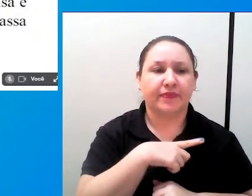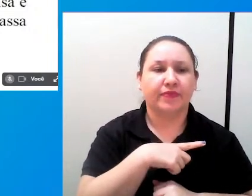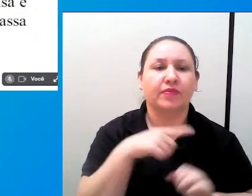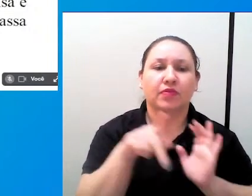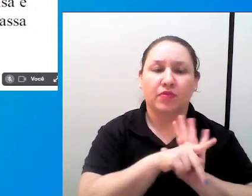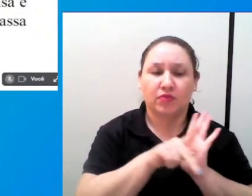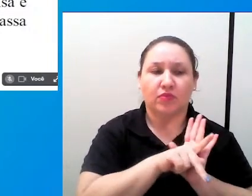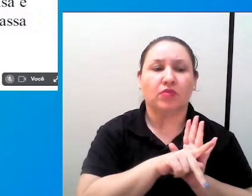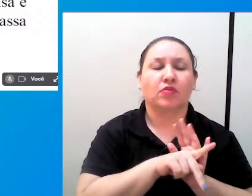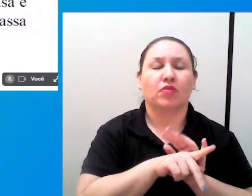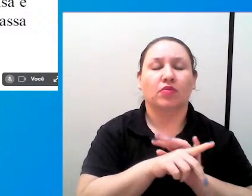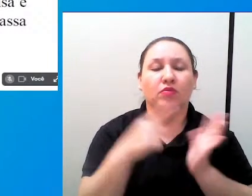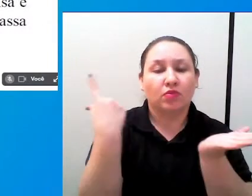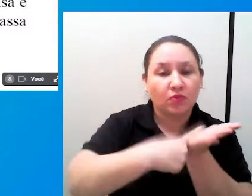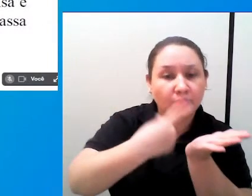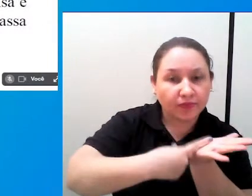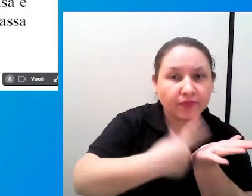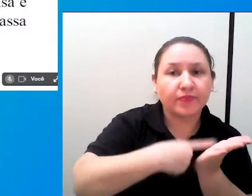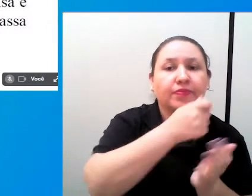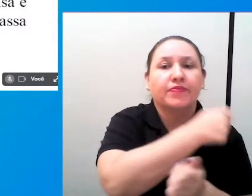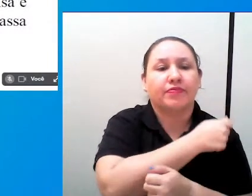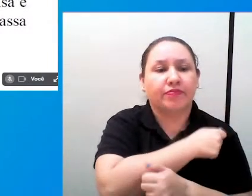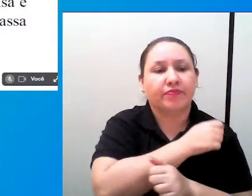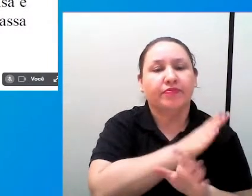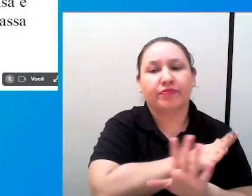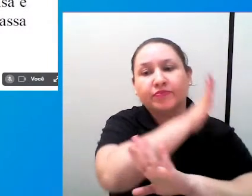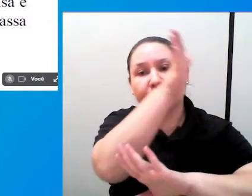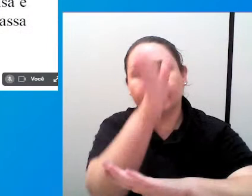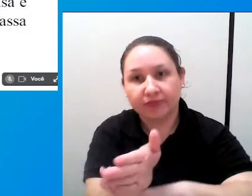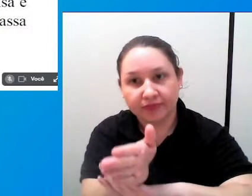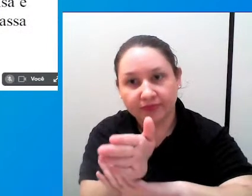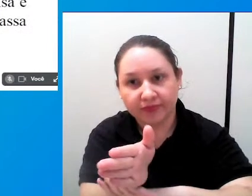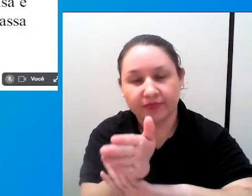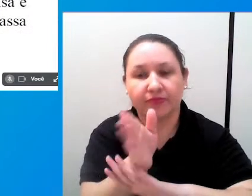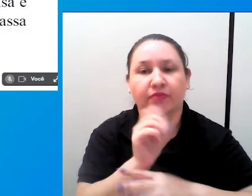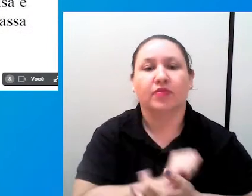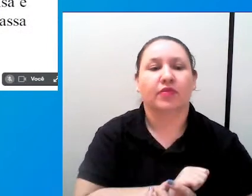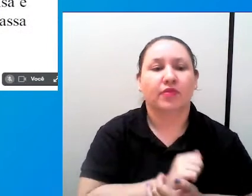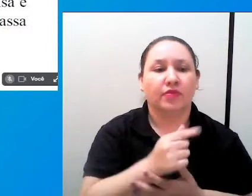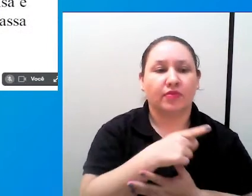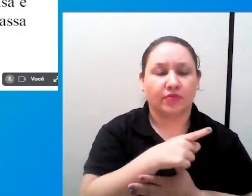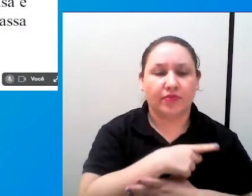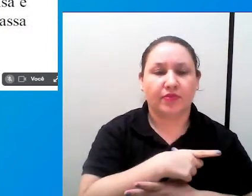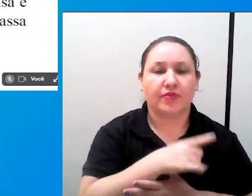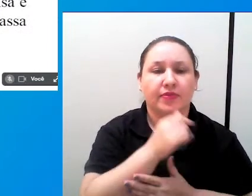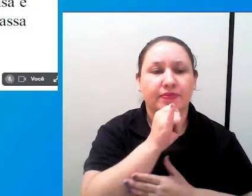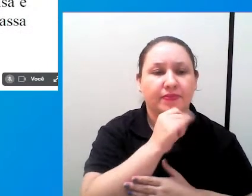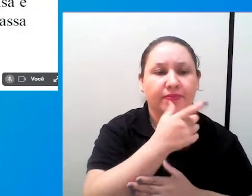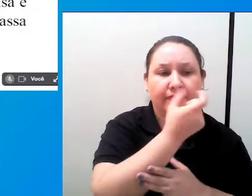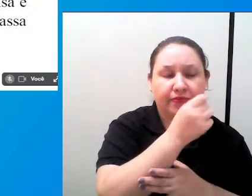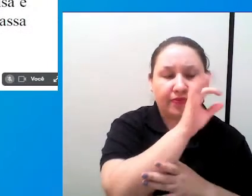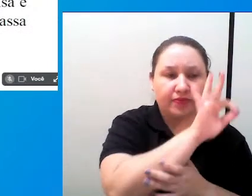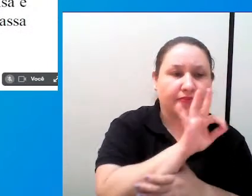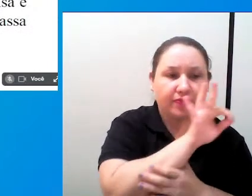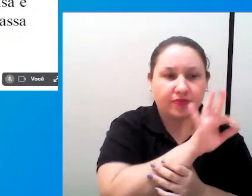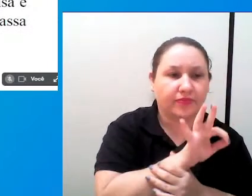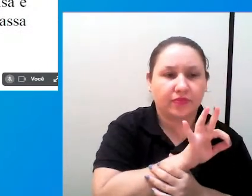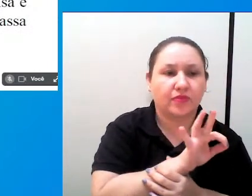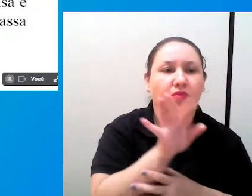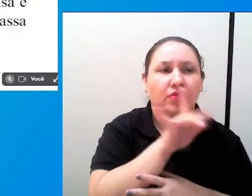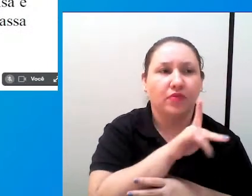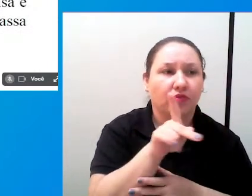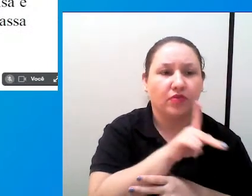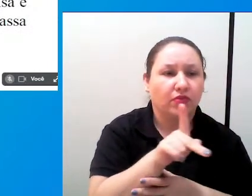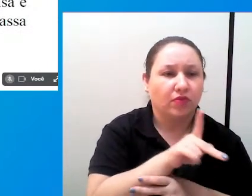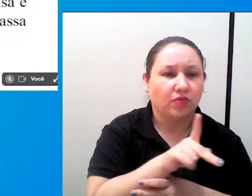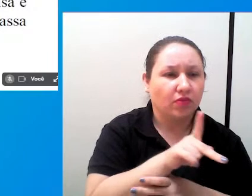Ele é dedicado a esse eixo, e dentro dessa carga horária, dessa parte da disciplina, 20% da carga horária, o professor, ele vai juntar, junto com